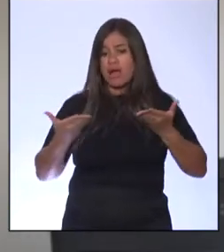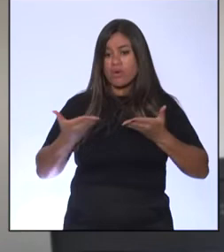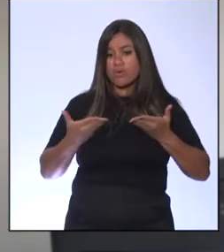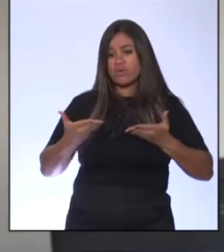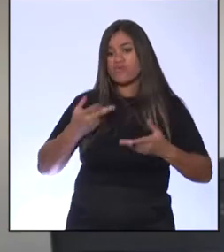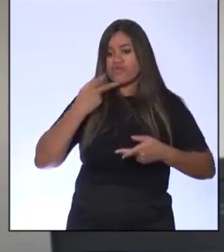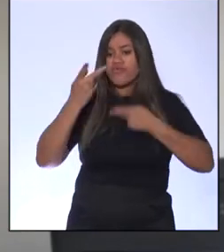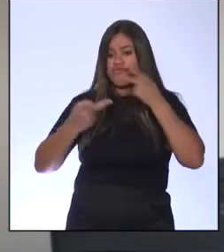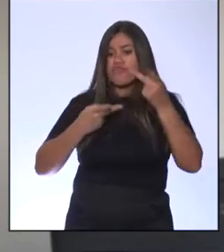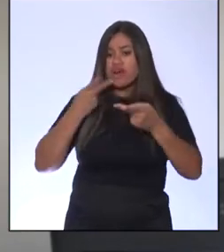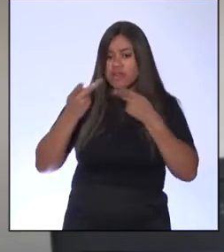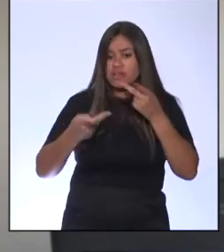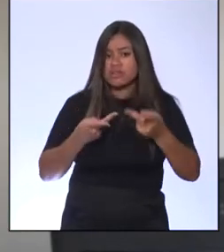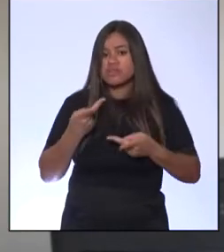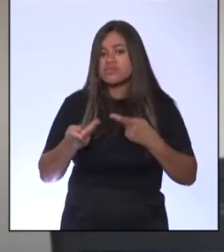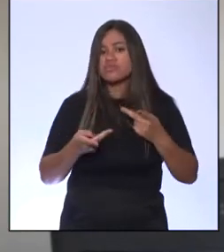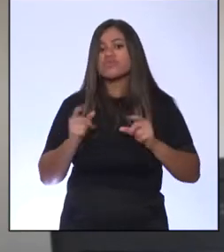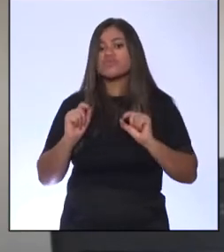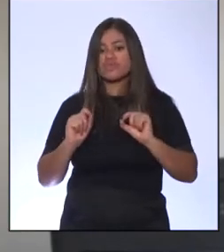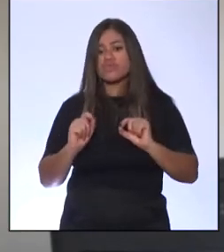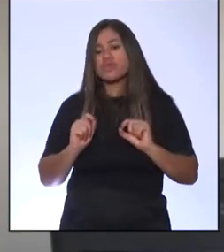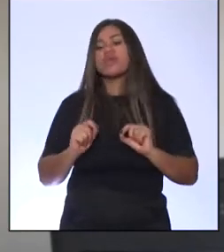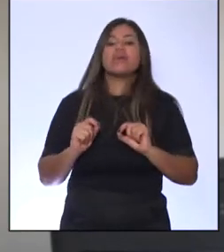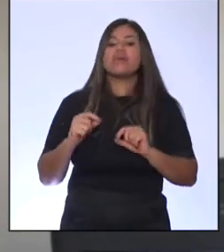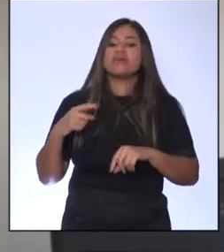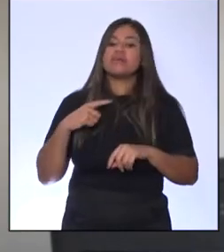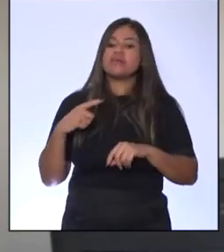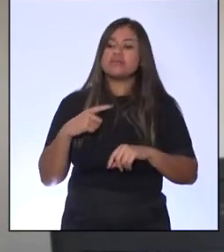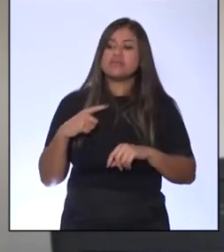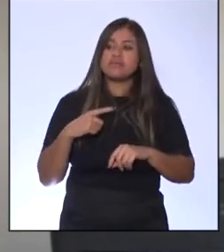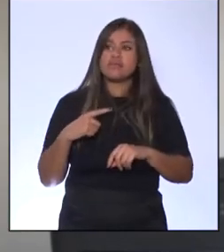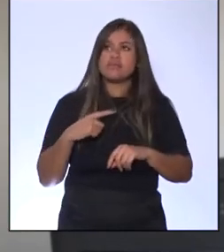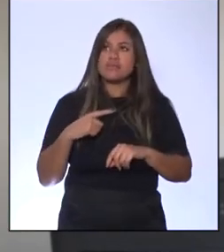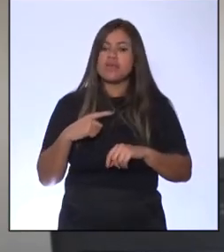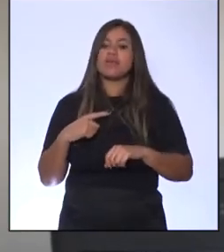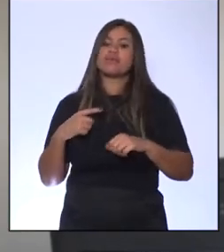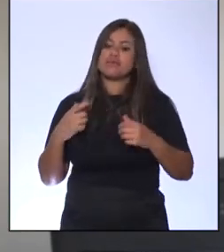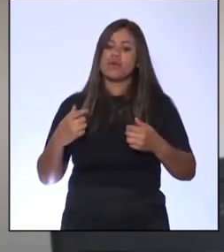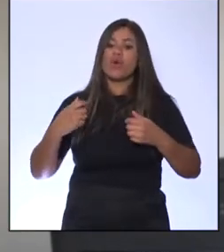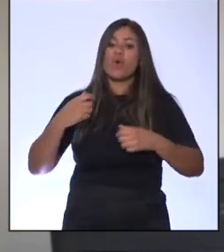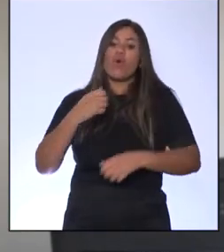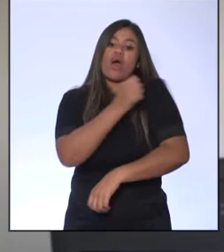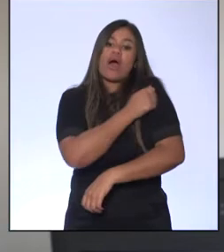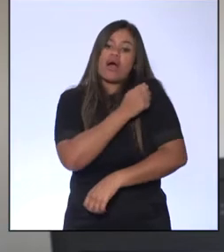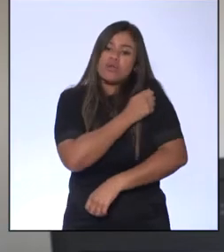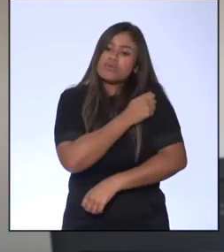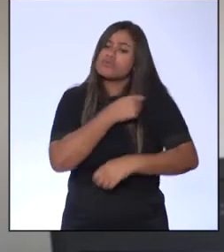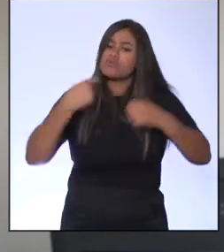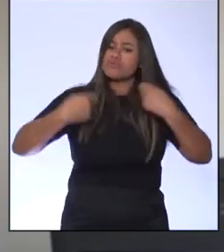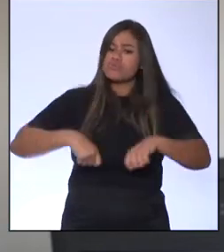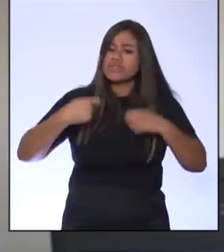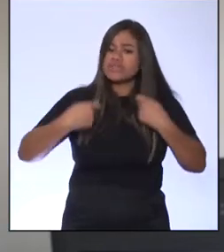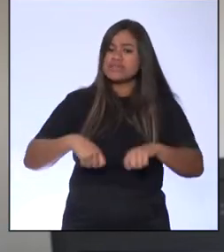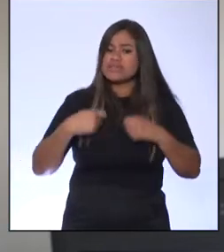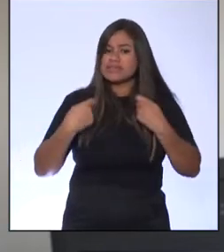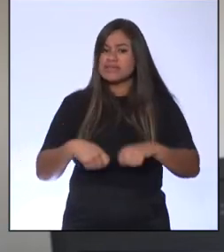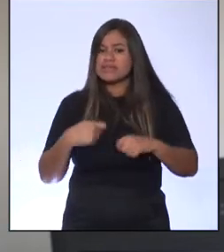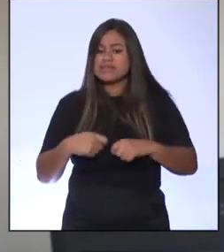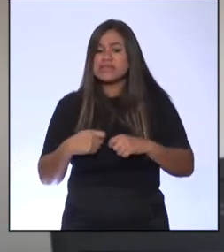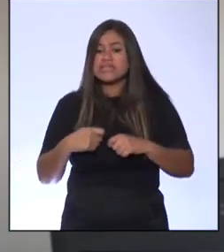muito tempo que essas são as características que os nossos alunos precisam ter para